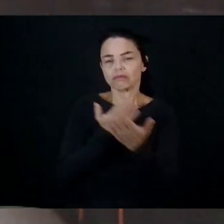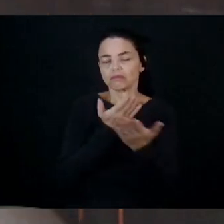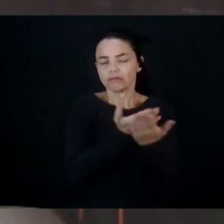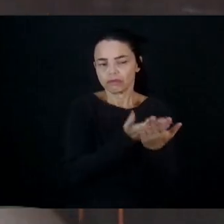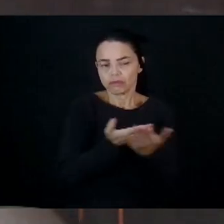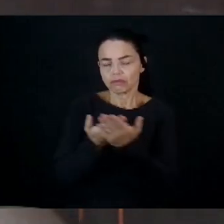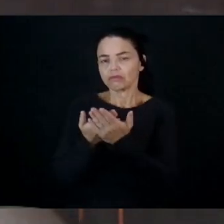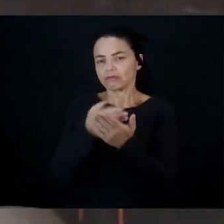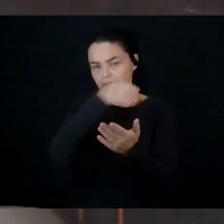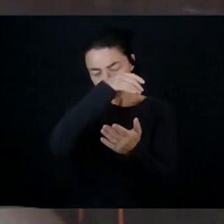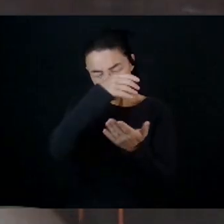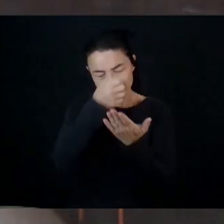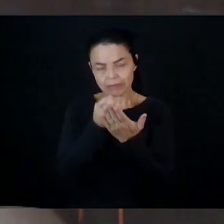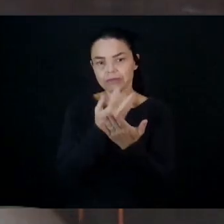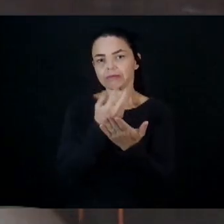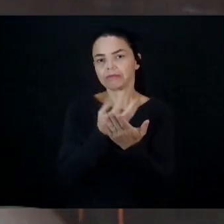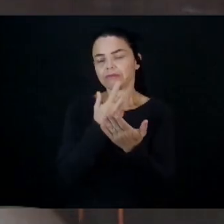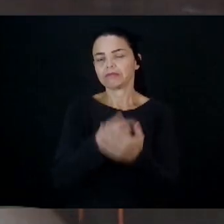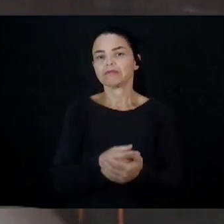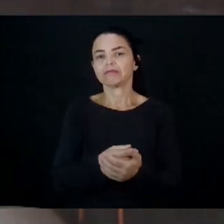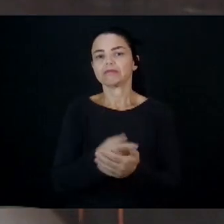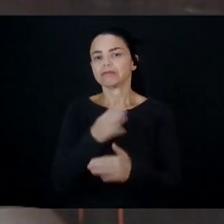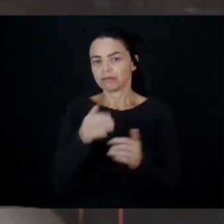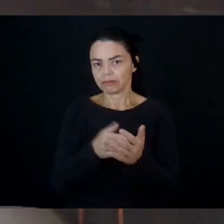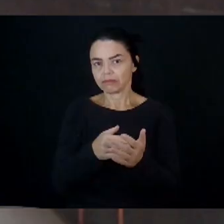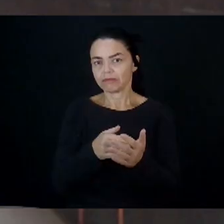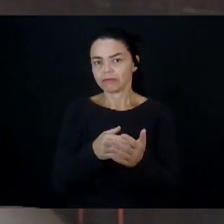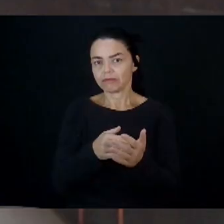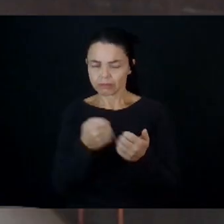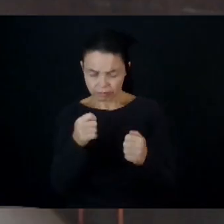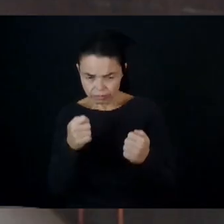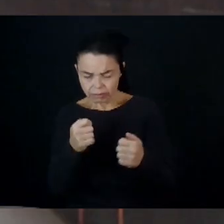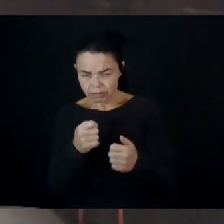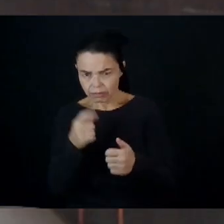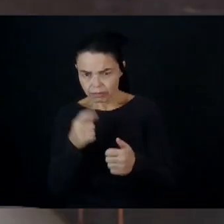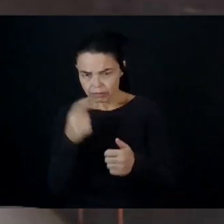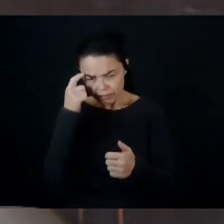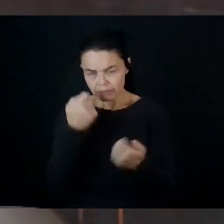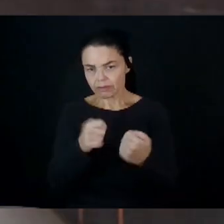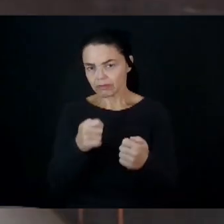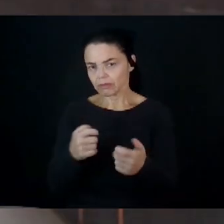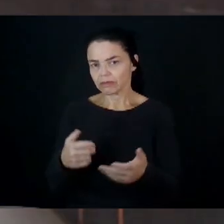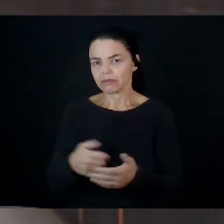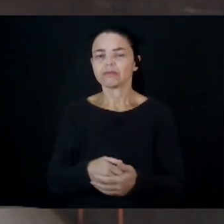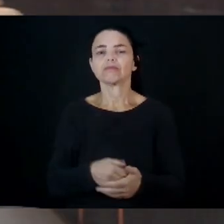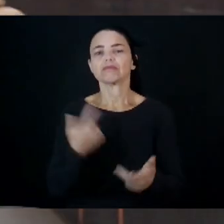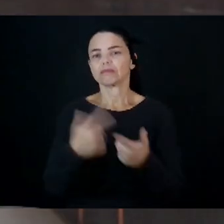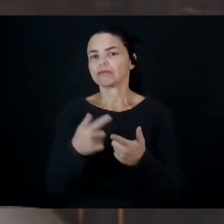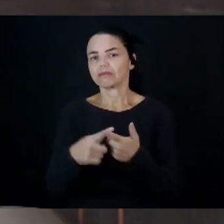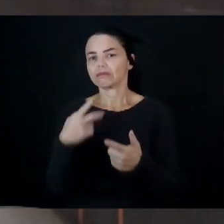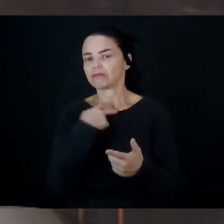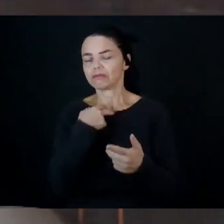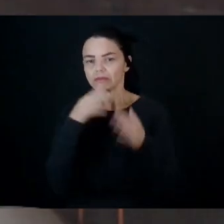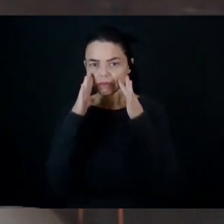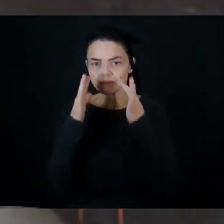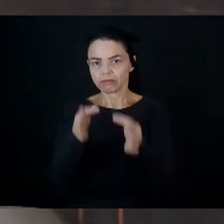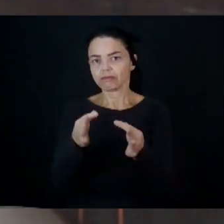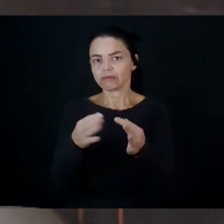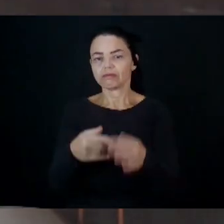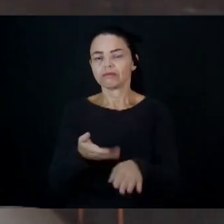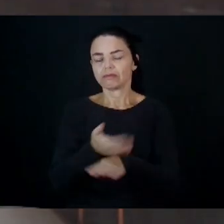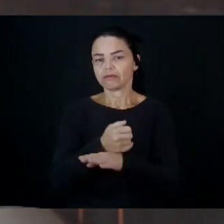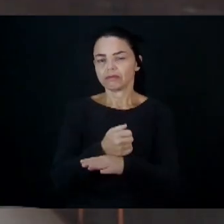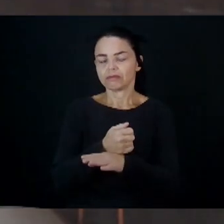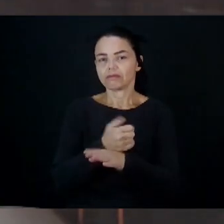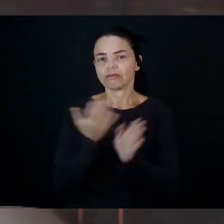podcast para ouvir. Preciso fazer tudo? Será que precisa fazer tudo mesmo? Então, assim, por que não pode focar, né? Antes era um livro ou outro que